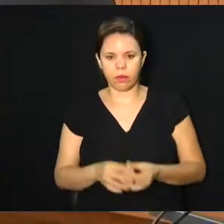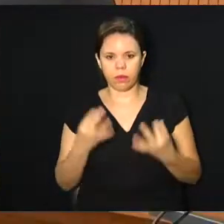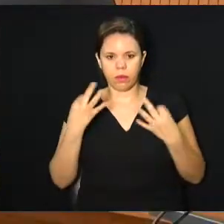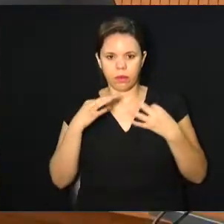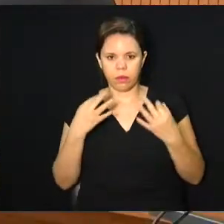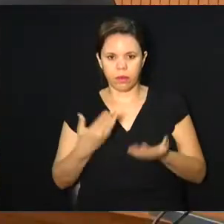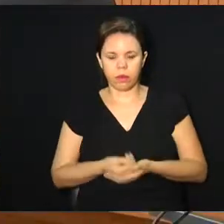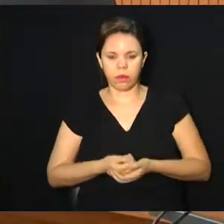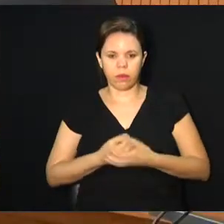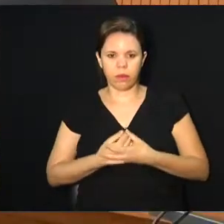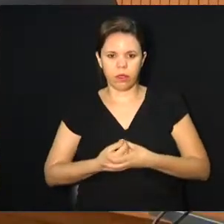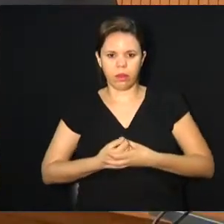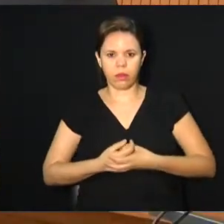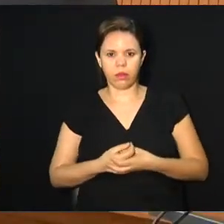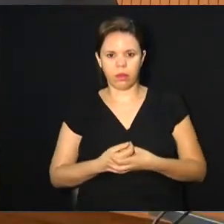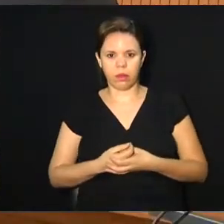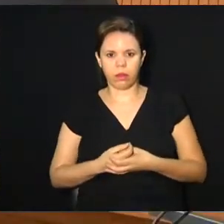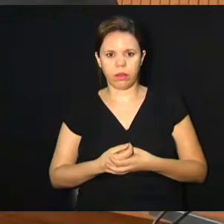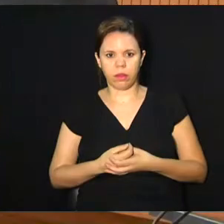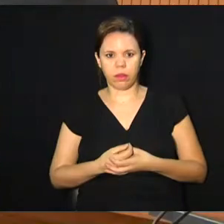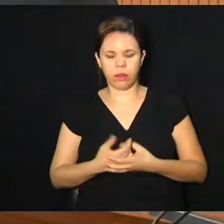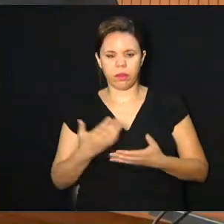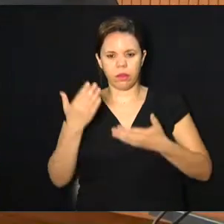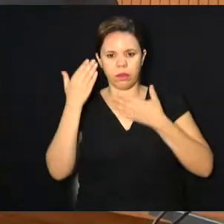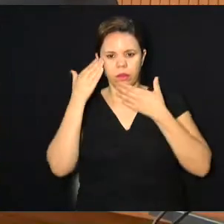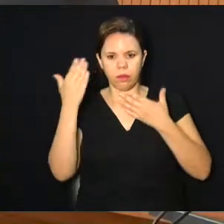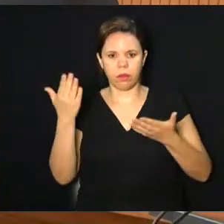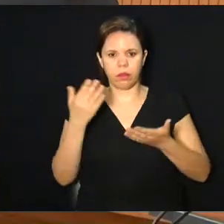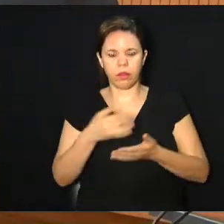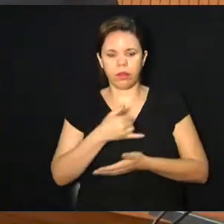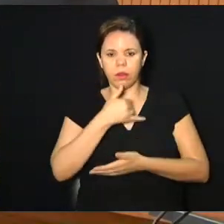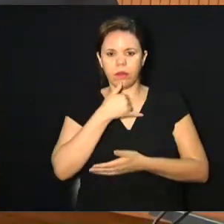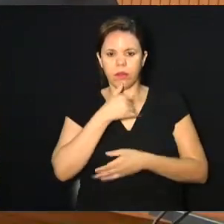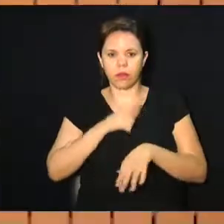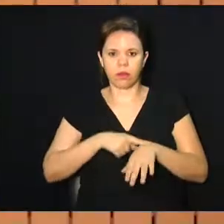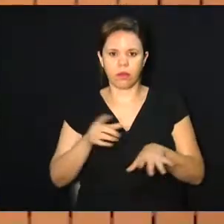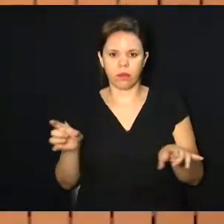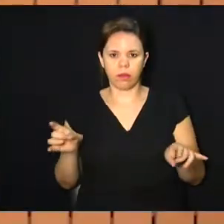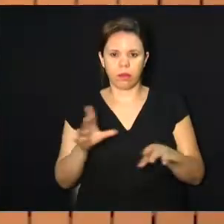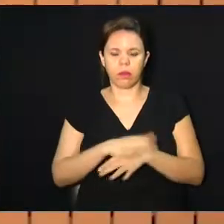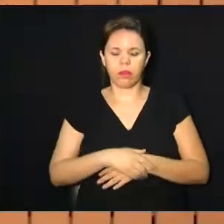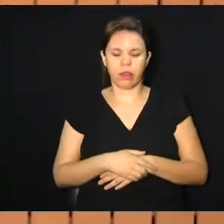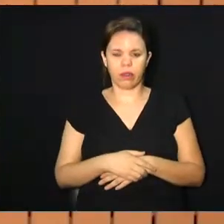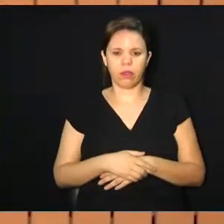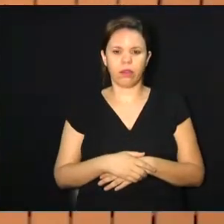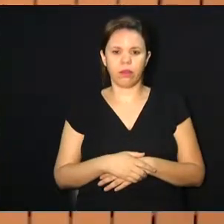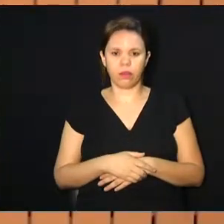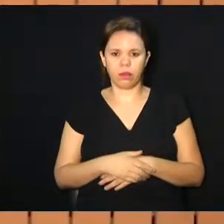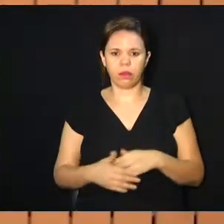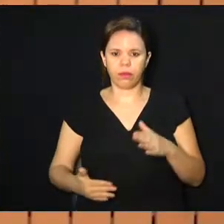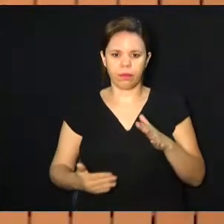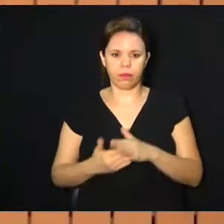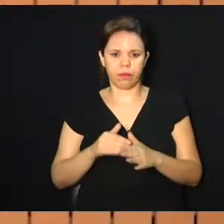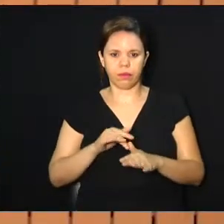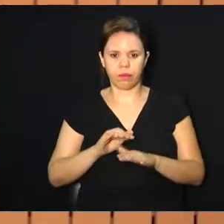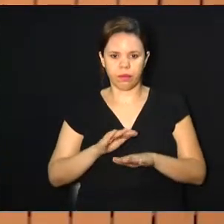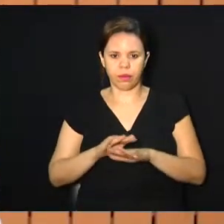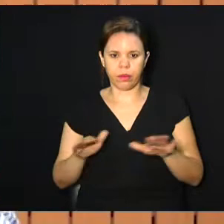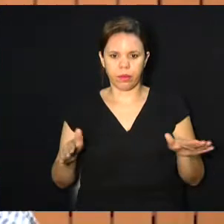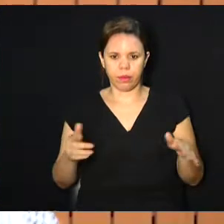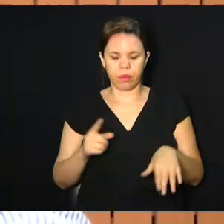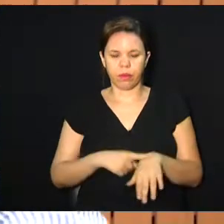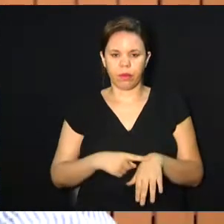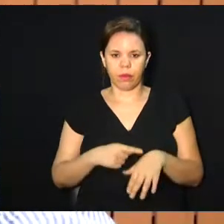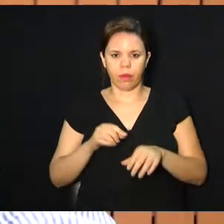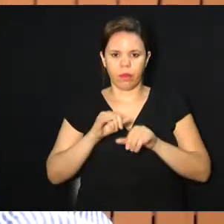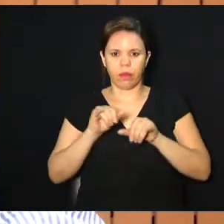perfeito. Então, era isso, gente. Eu quero agradecer. Infelizmente, o nosso tempo aí esgotou, e